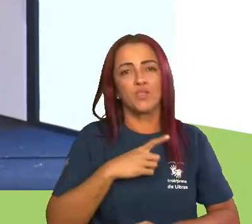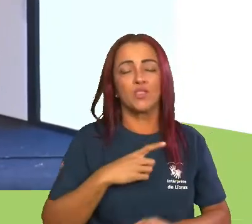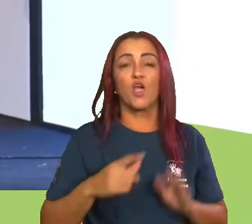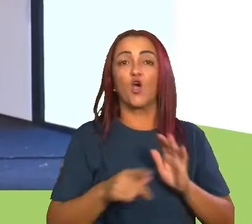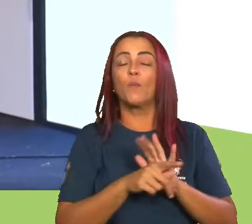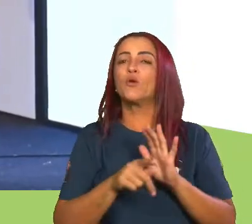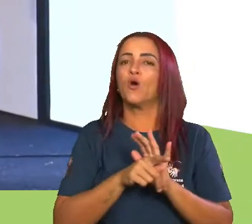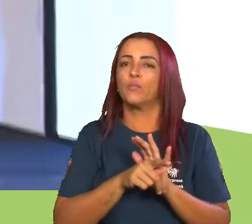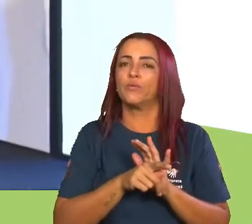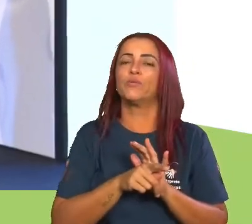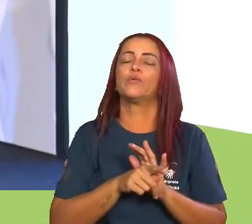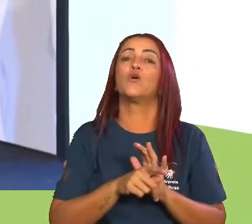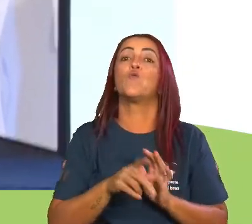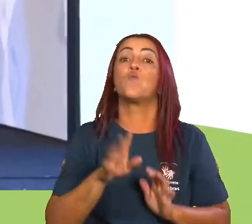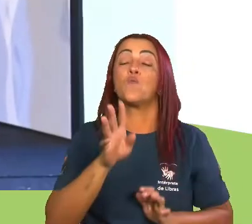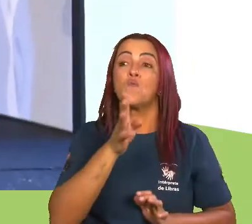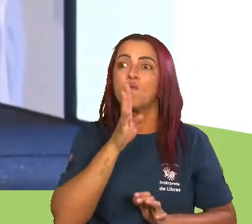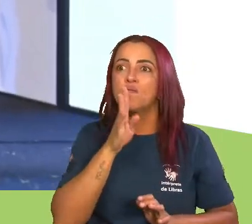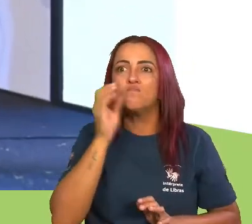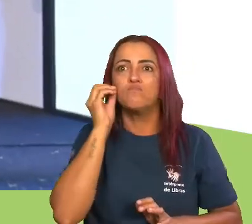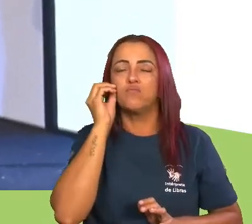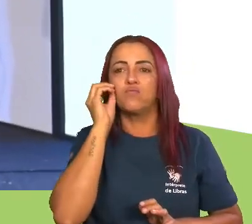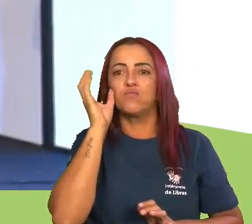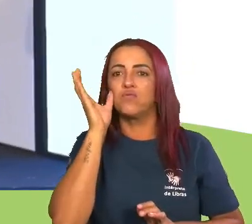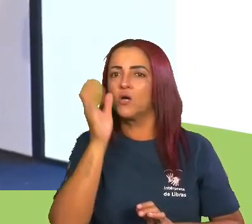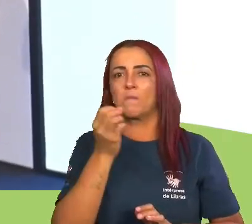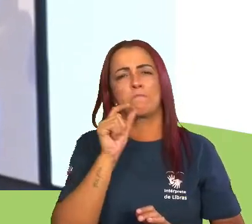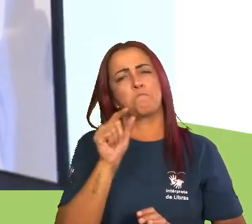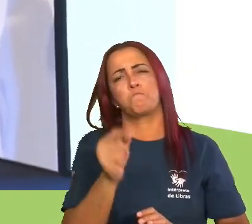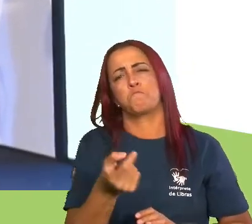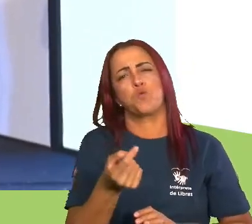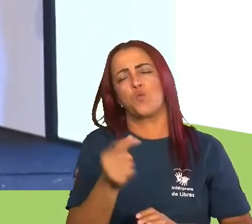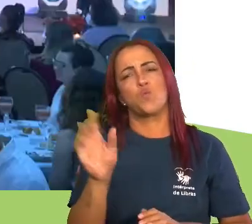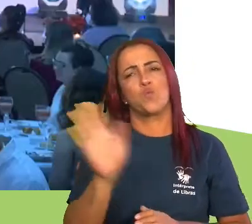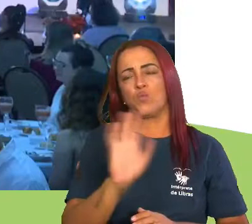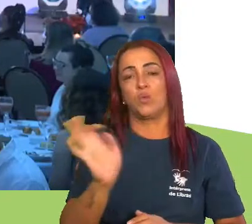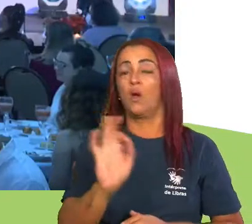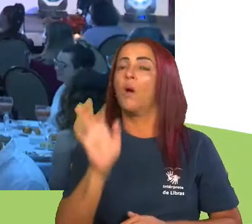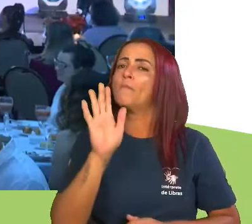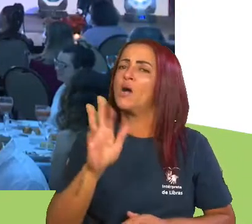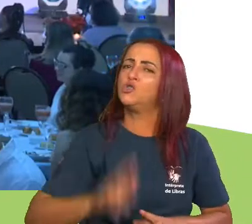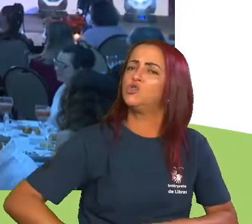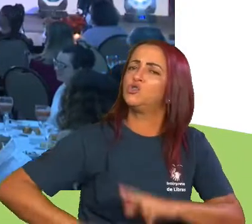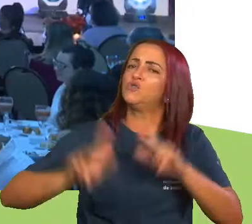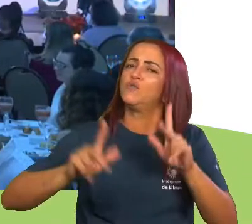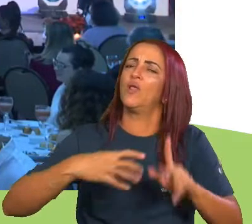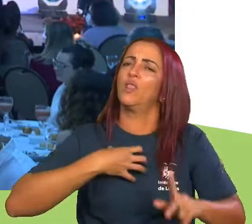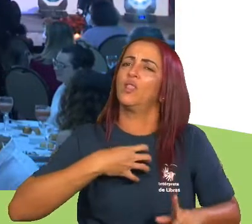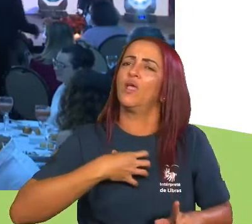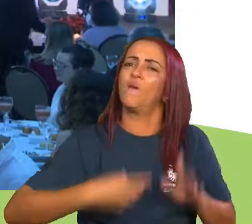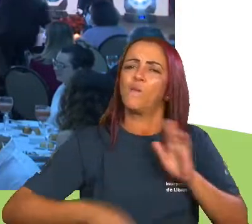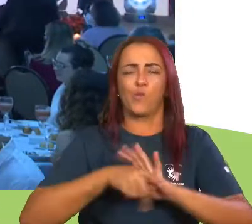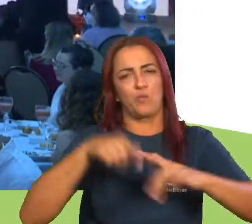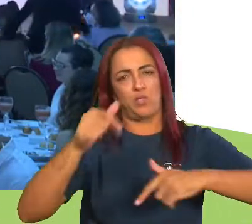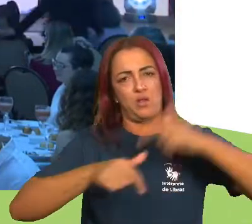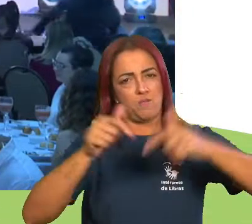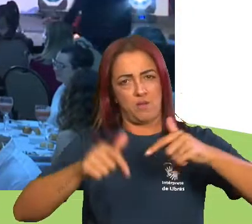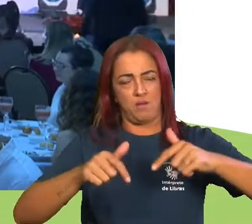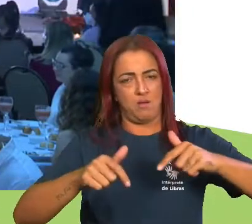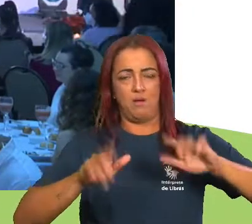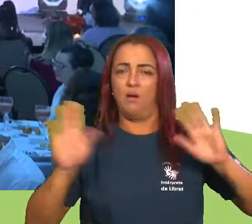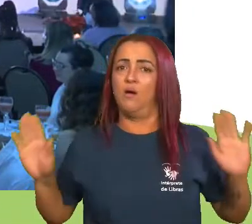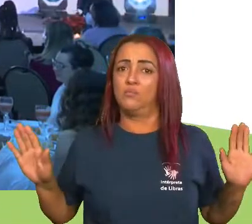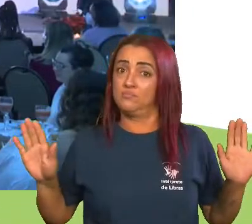conhecimentos, que não são poucos, mas ele tem um jeito muito diferenciado de trabalhar e de tratar as